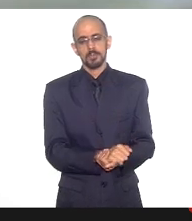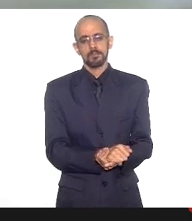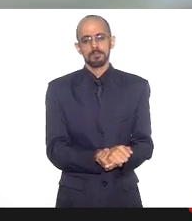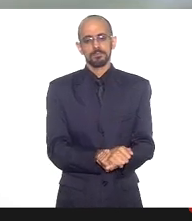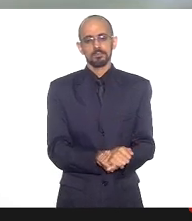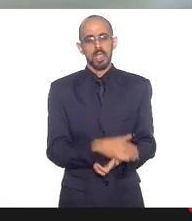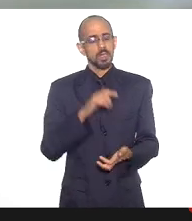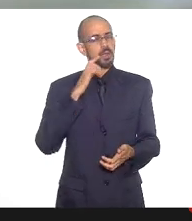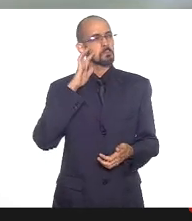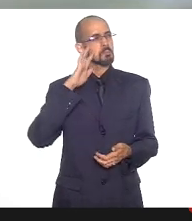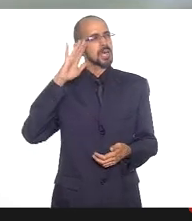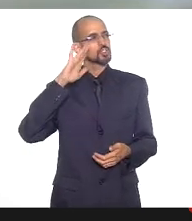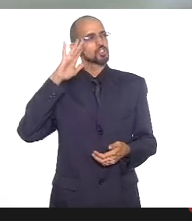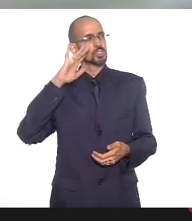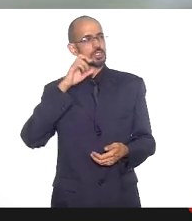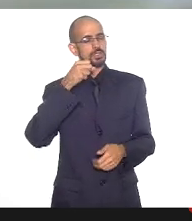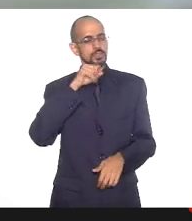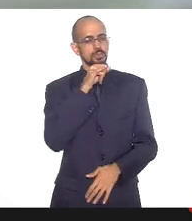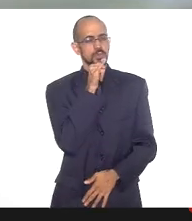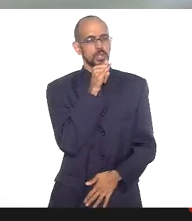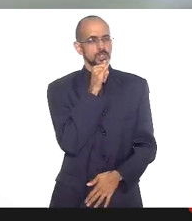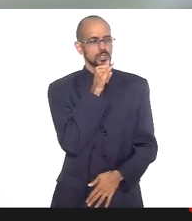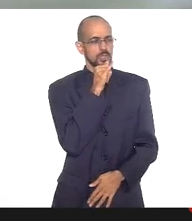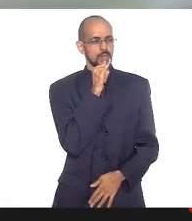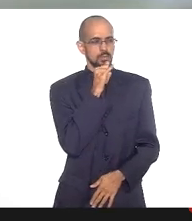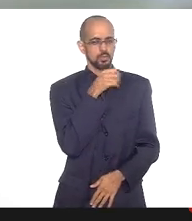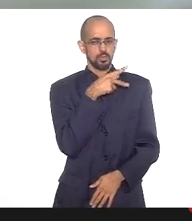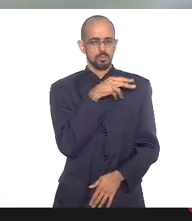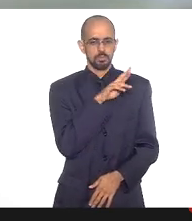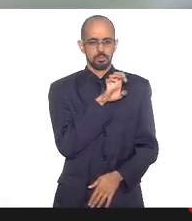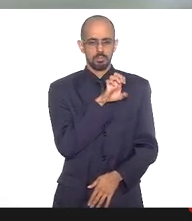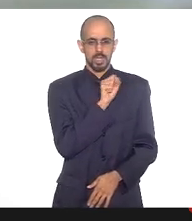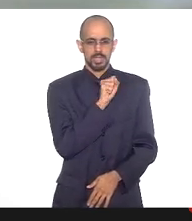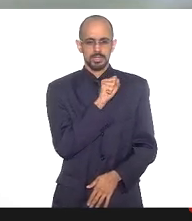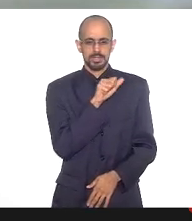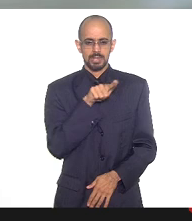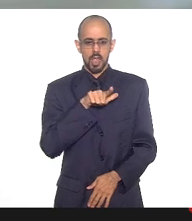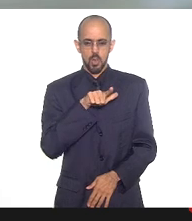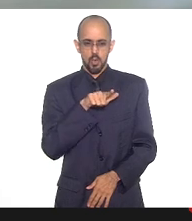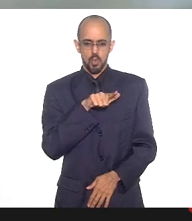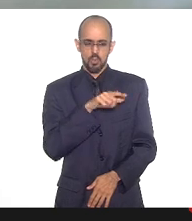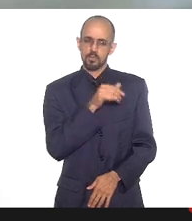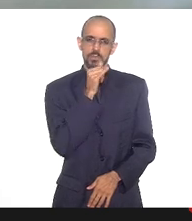lá no nosso pré-sal, no campo de Tupi, isso,